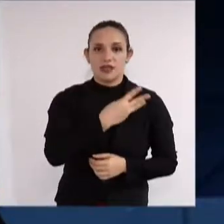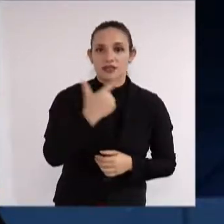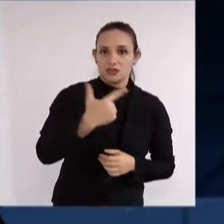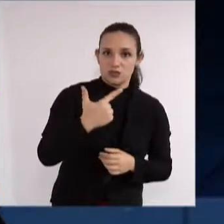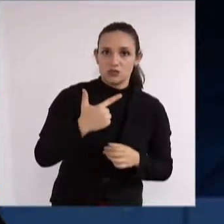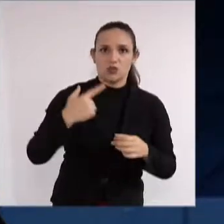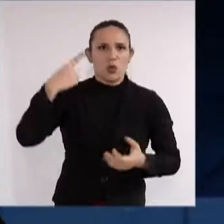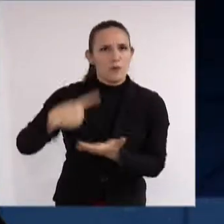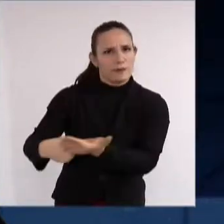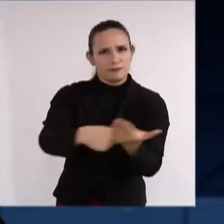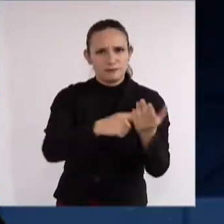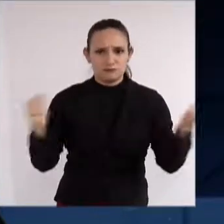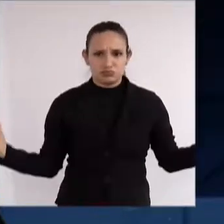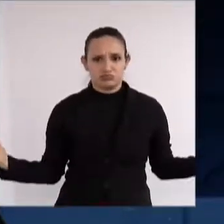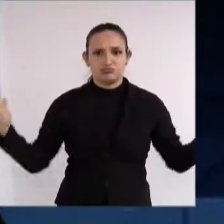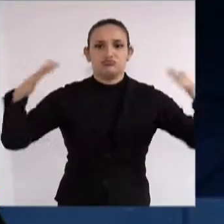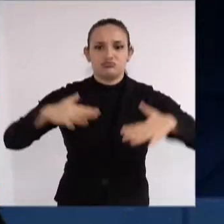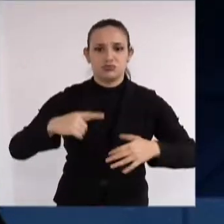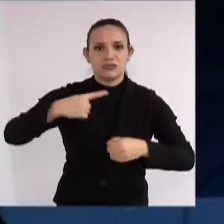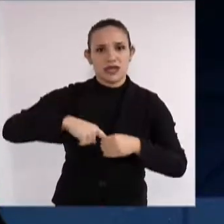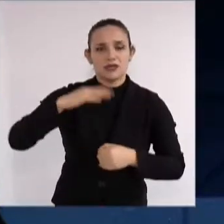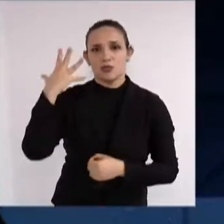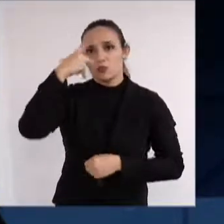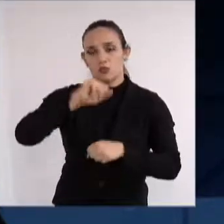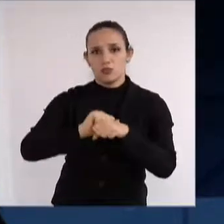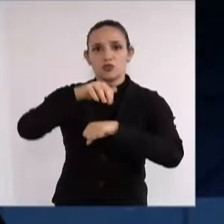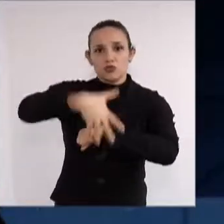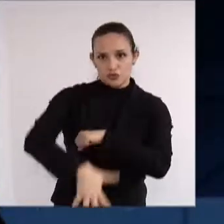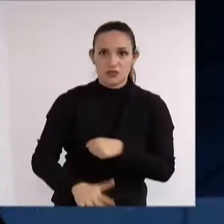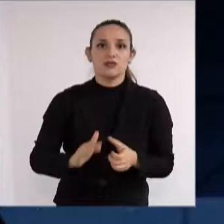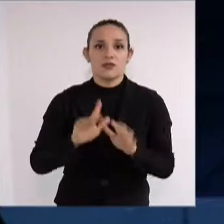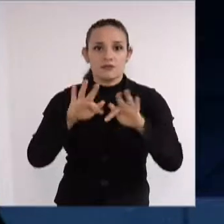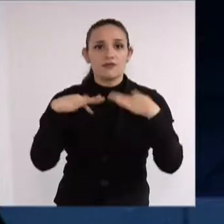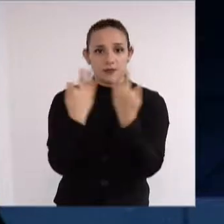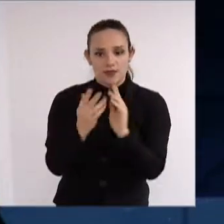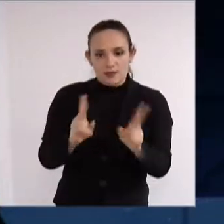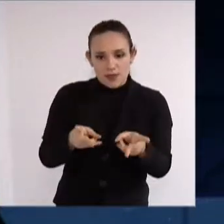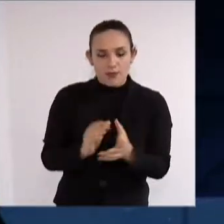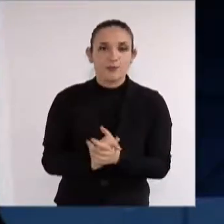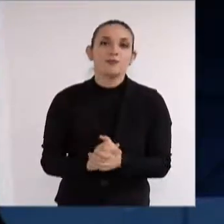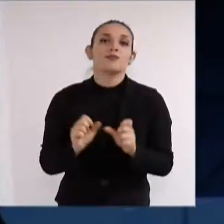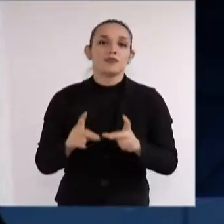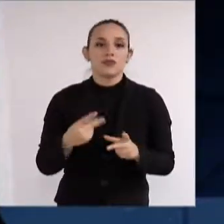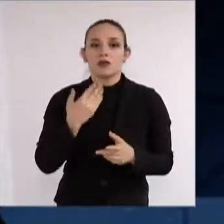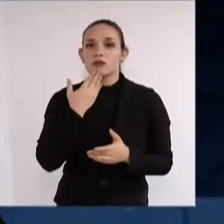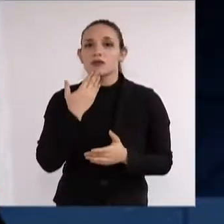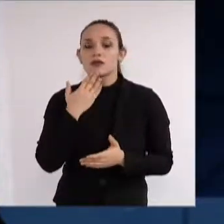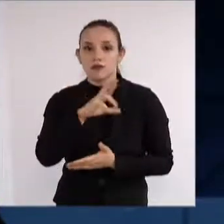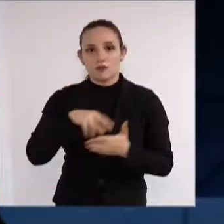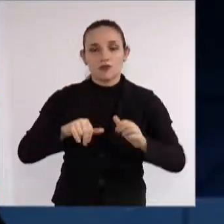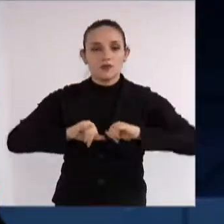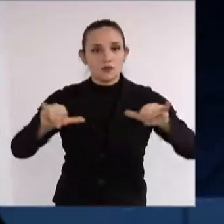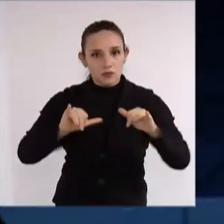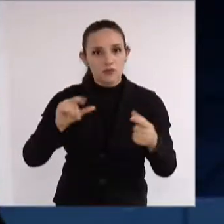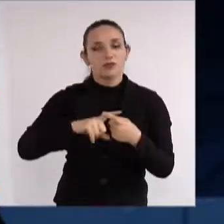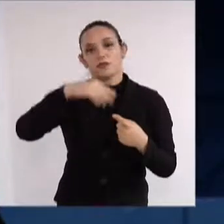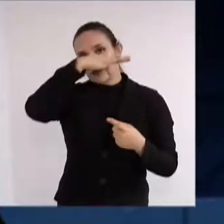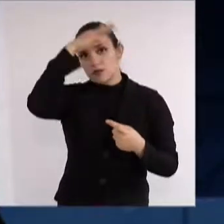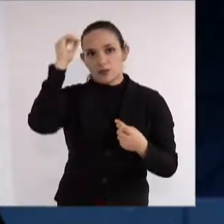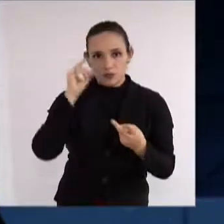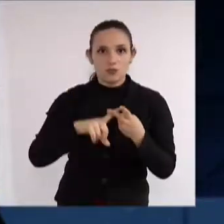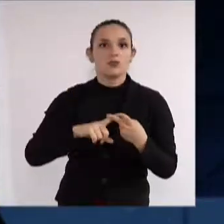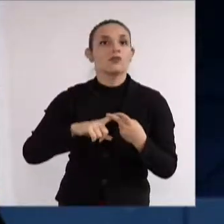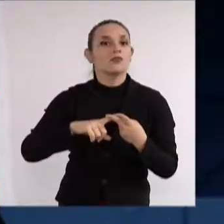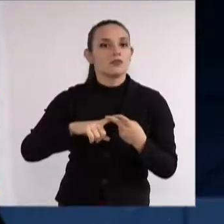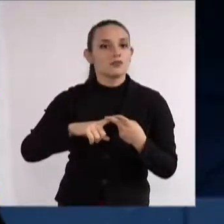da Família Matos no município de Bonito. Indicações de autoria dos deputados Dr. Paulo Silva, Felipe Ouro, Cabalmi,